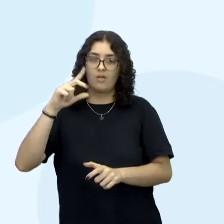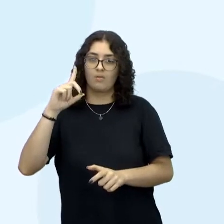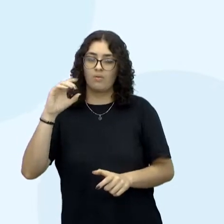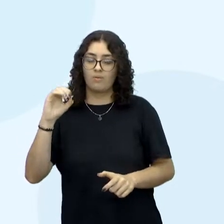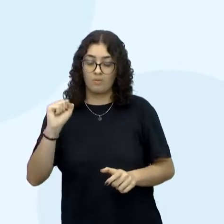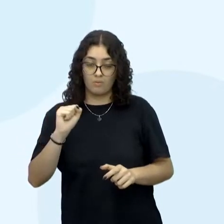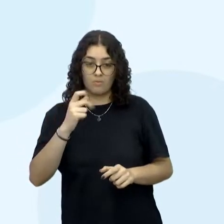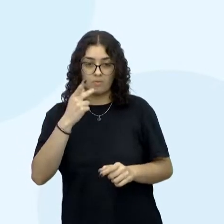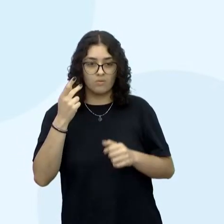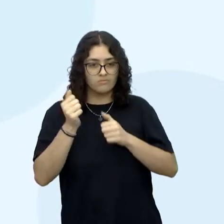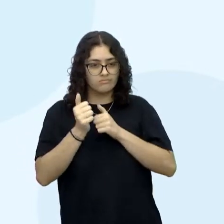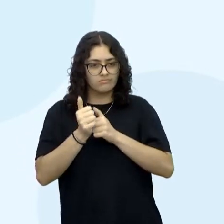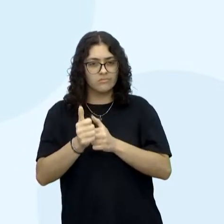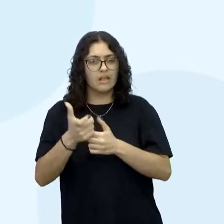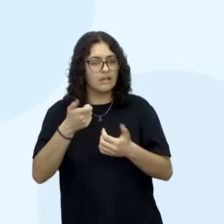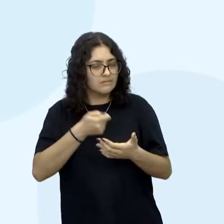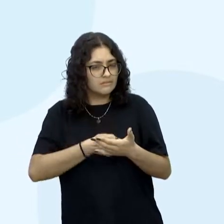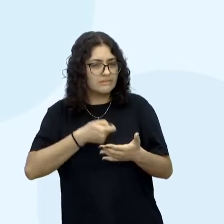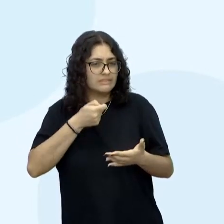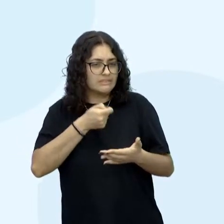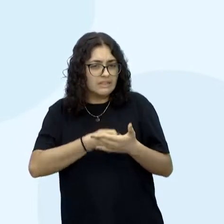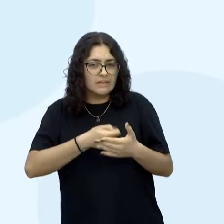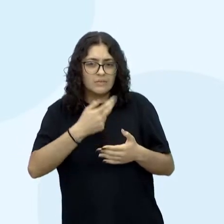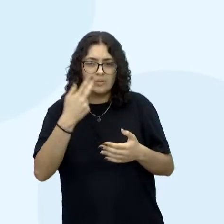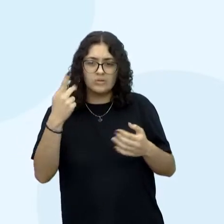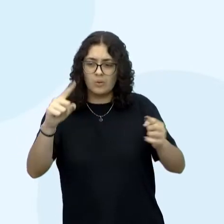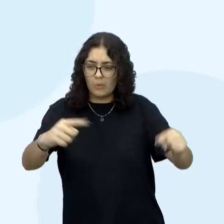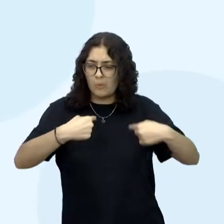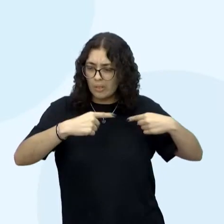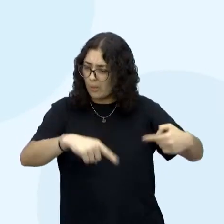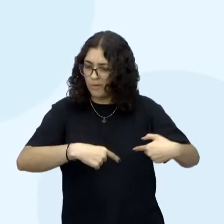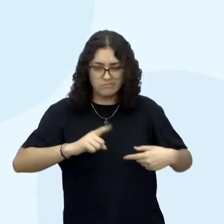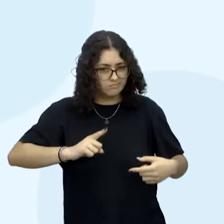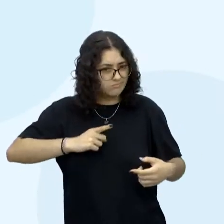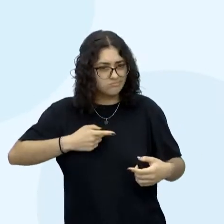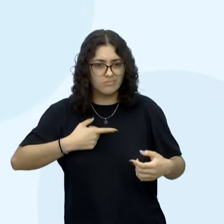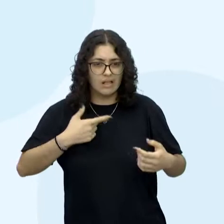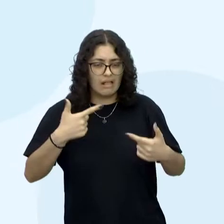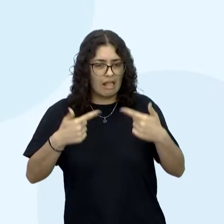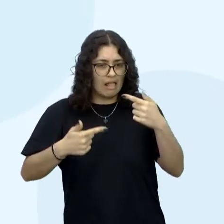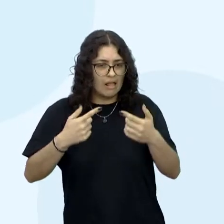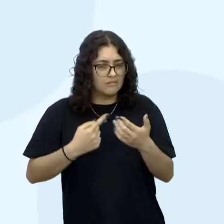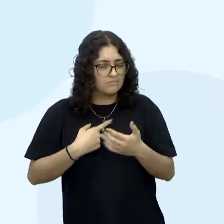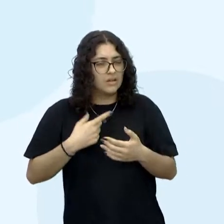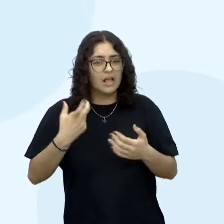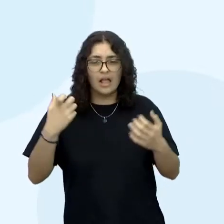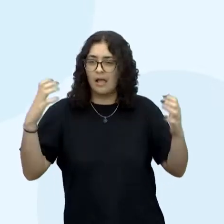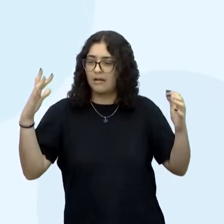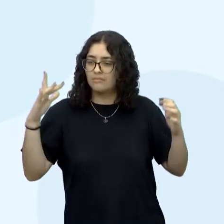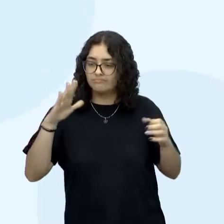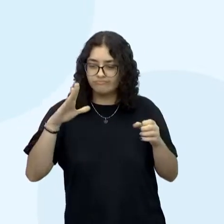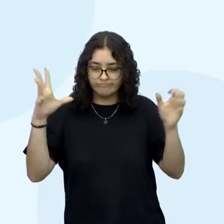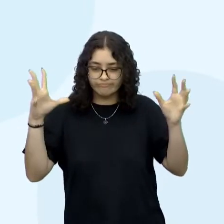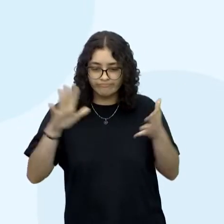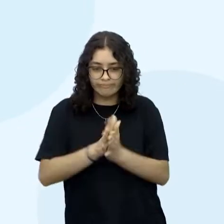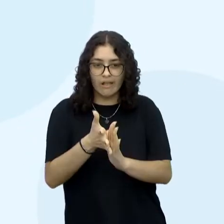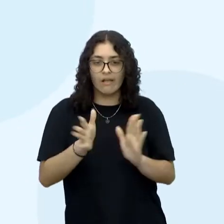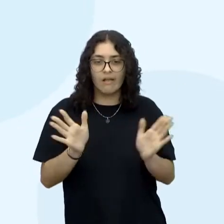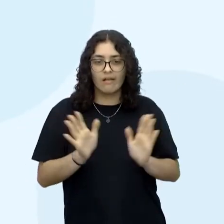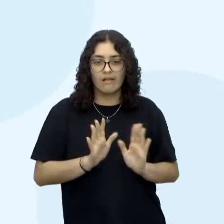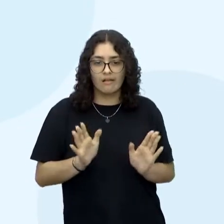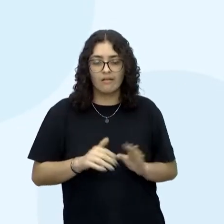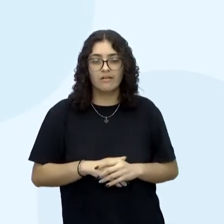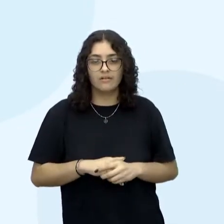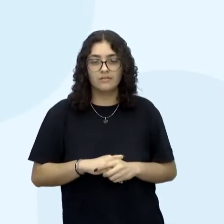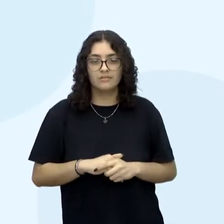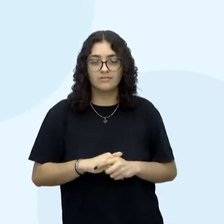e seus fiéis procuram resistir aos ataques dos soldados federais enviados para acabar com o povoado. Eu falei que era resenha, desculpa, sinopse, tá,